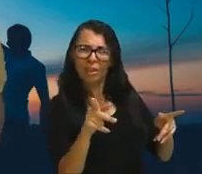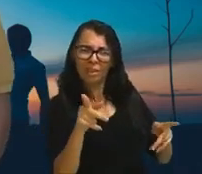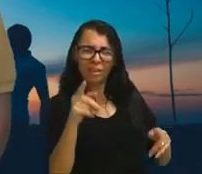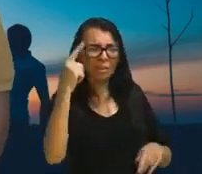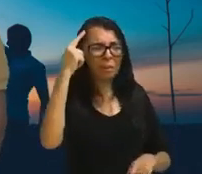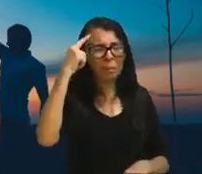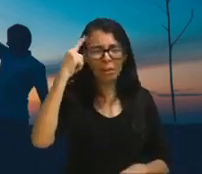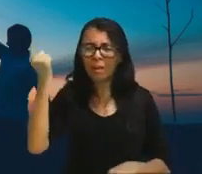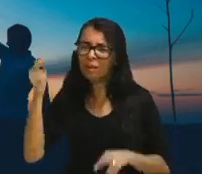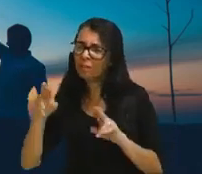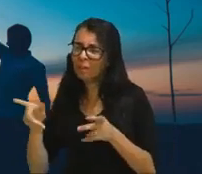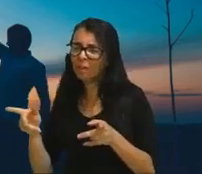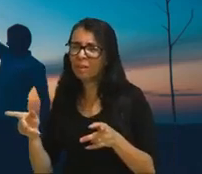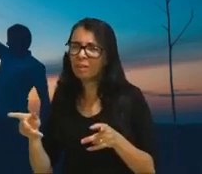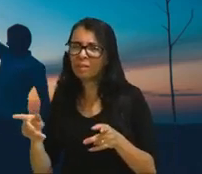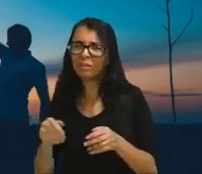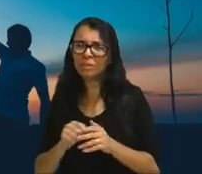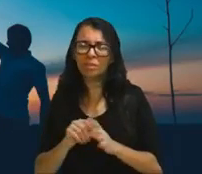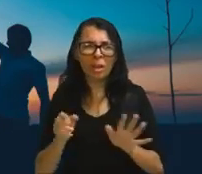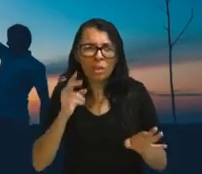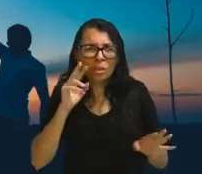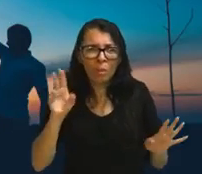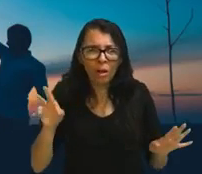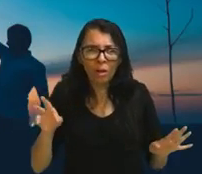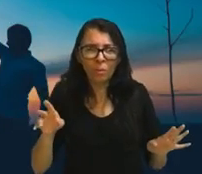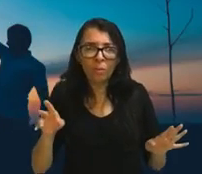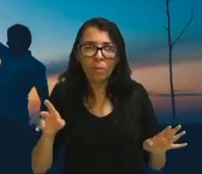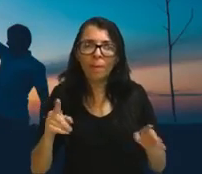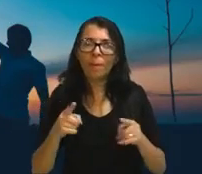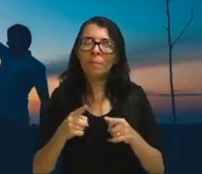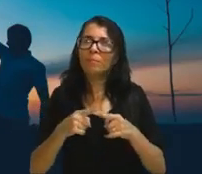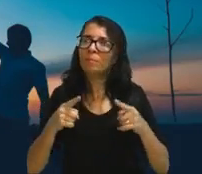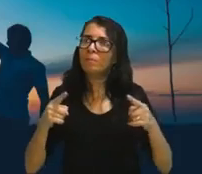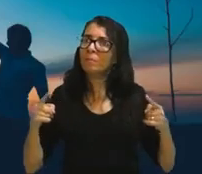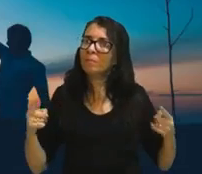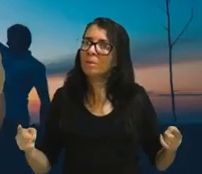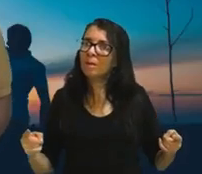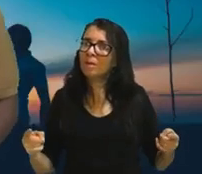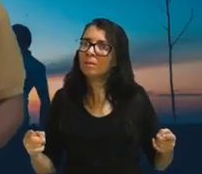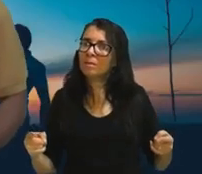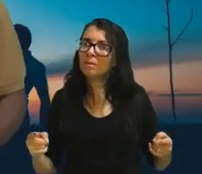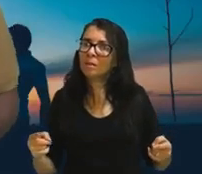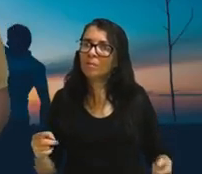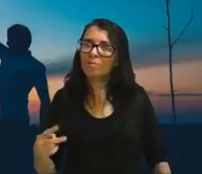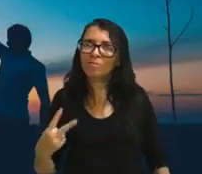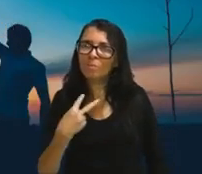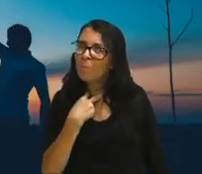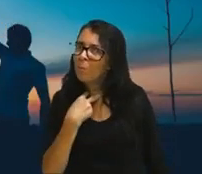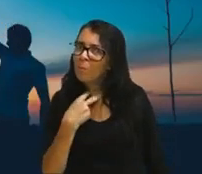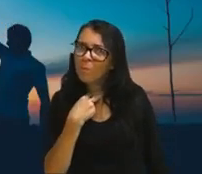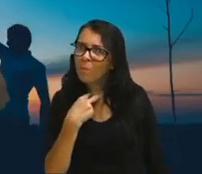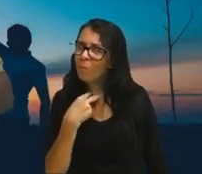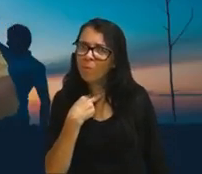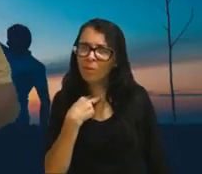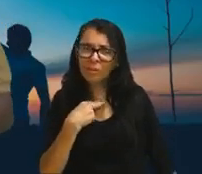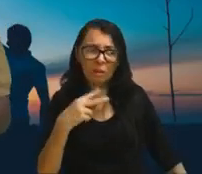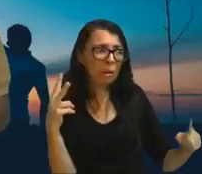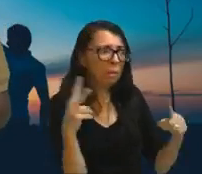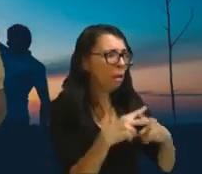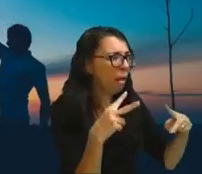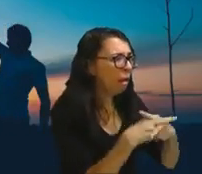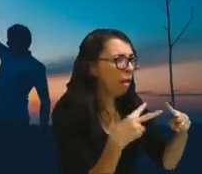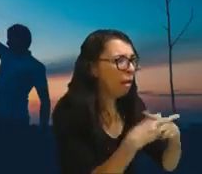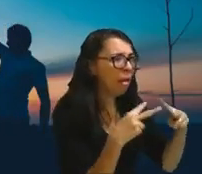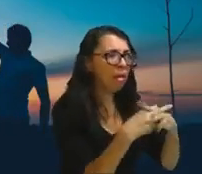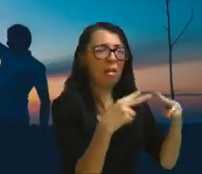Não. Vamos conversar, vamos orar, vamos pedir para que Deus faça parte dessa nossa